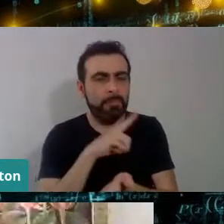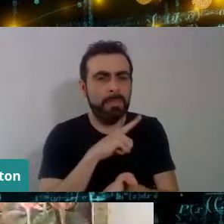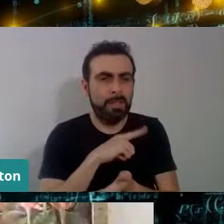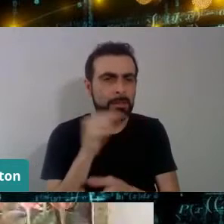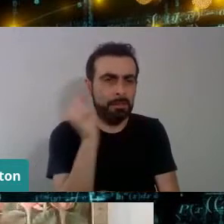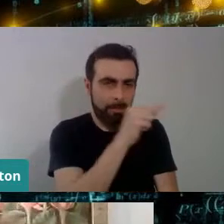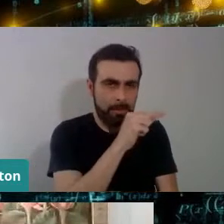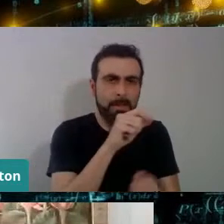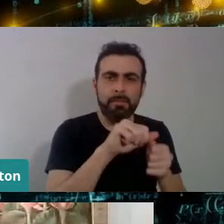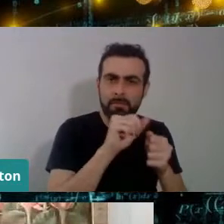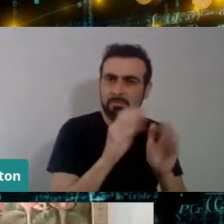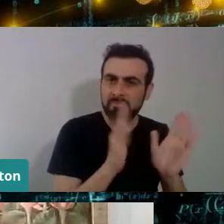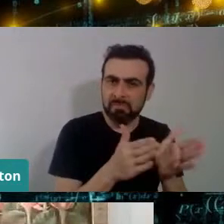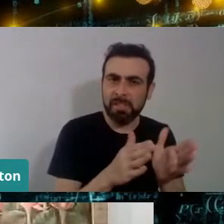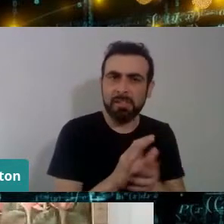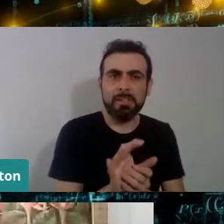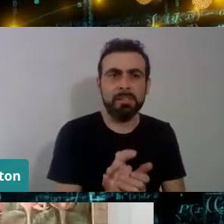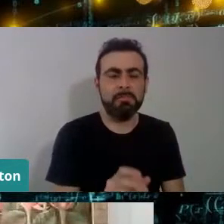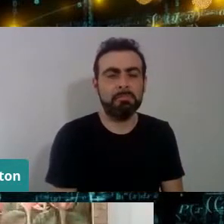Aham. Uhum.